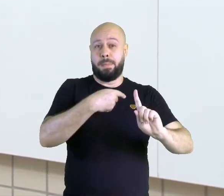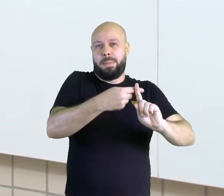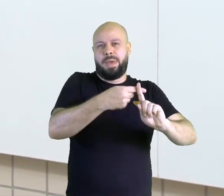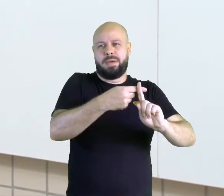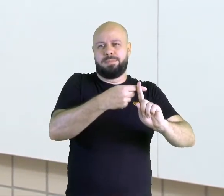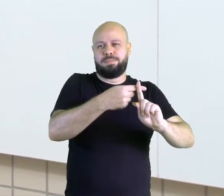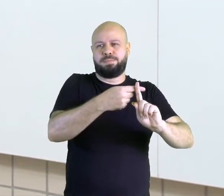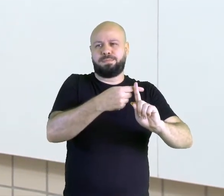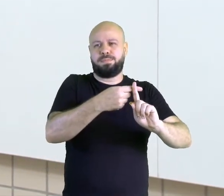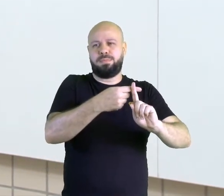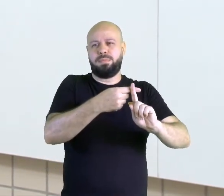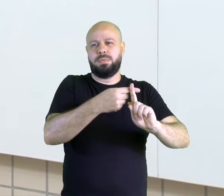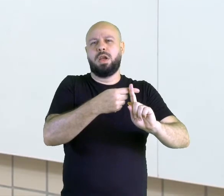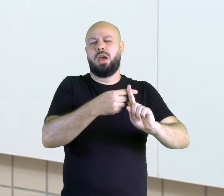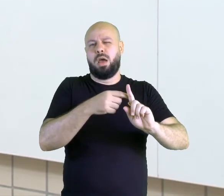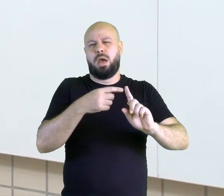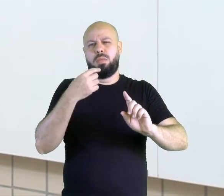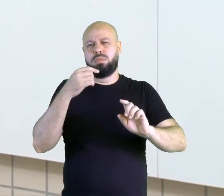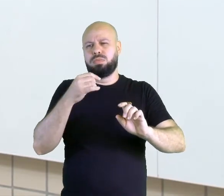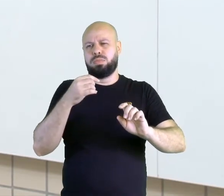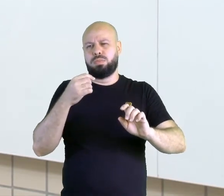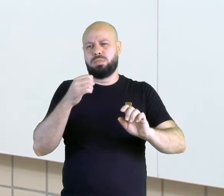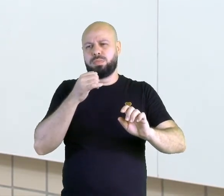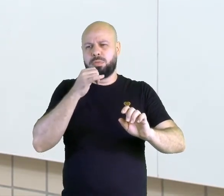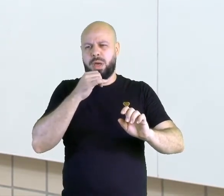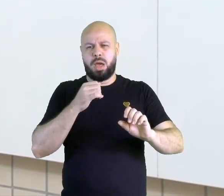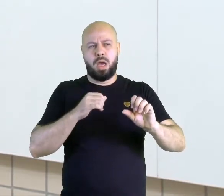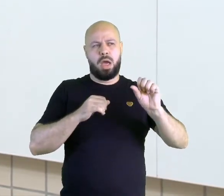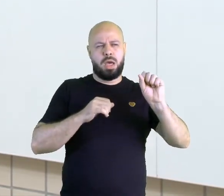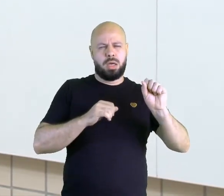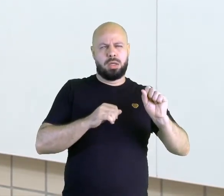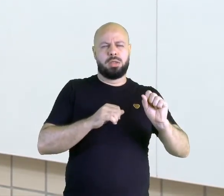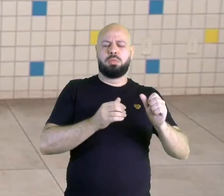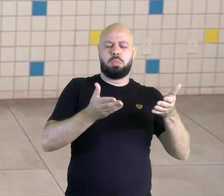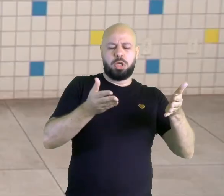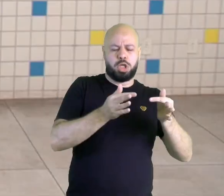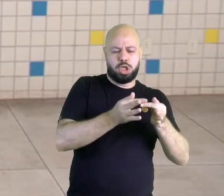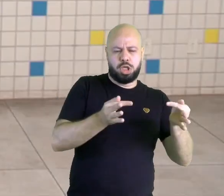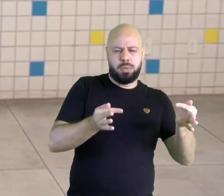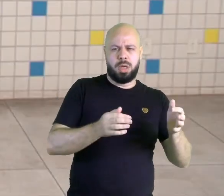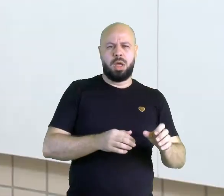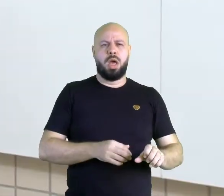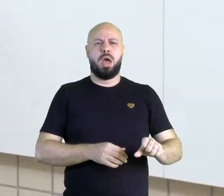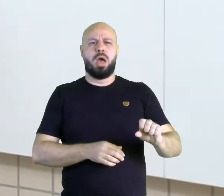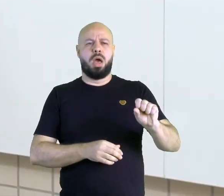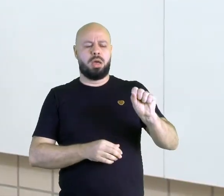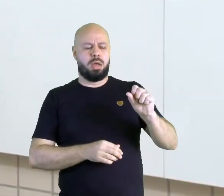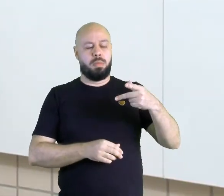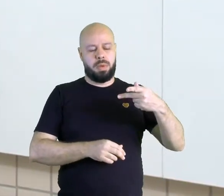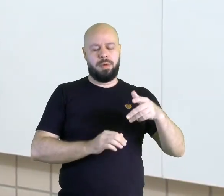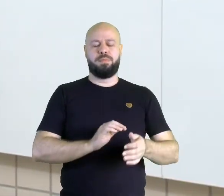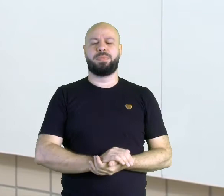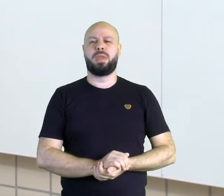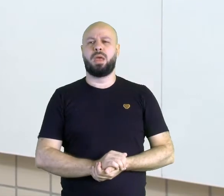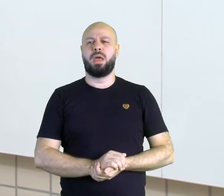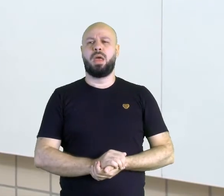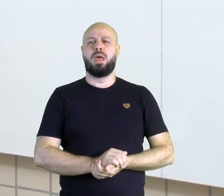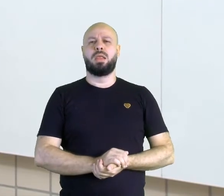mais, aqui no caso, o simple present, tá? Eu tenho o sujeito mais